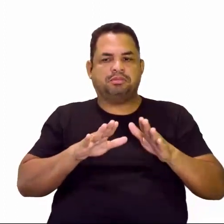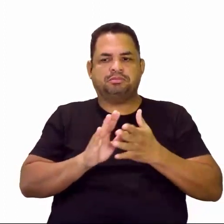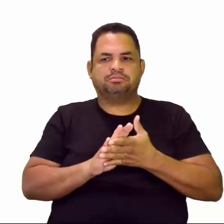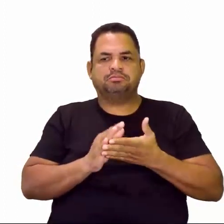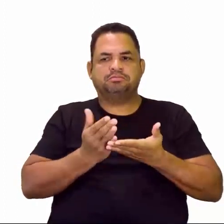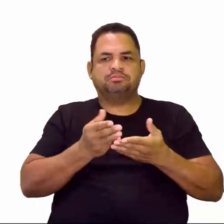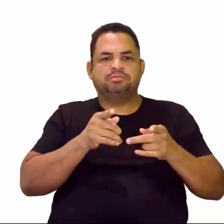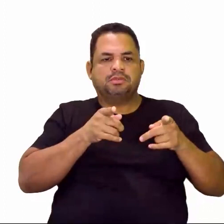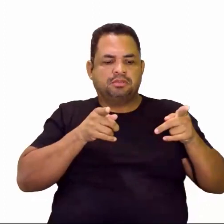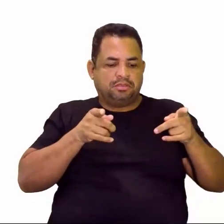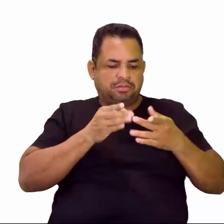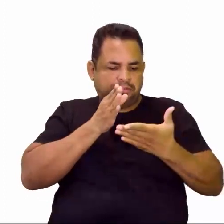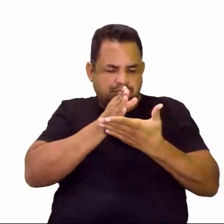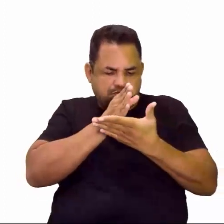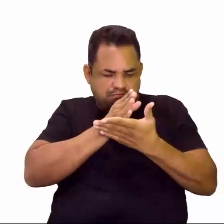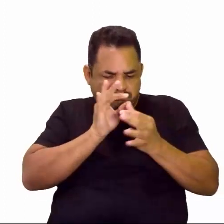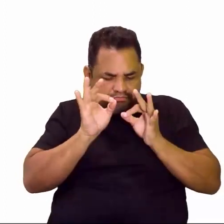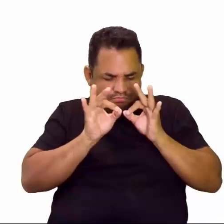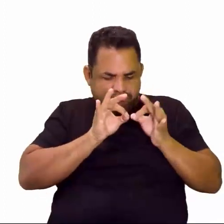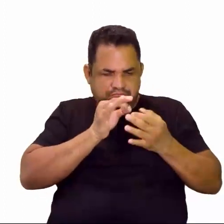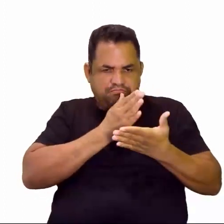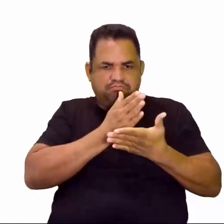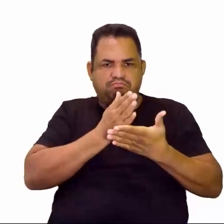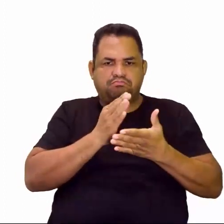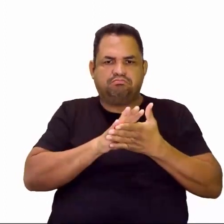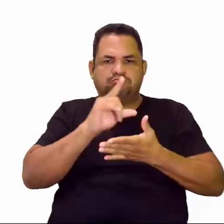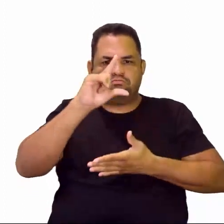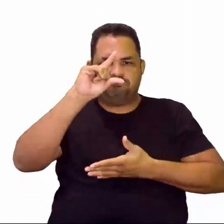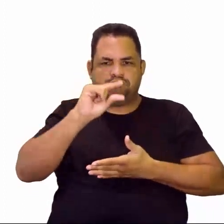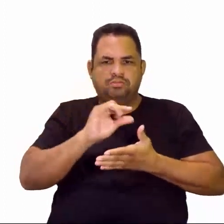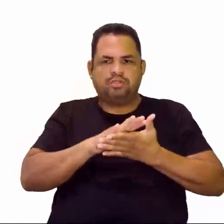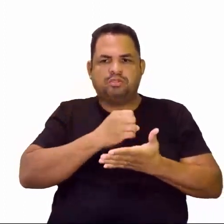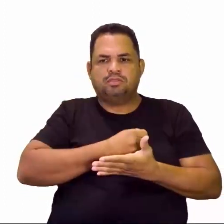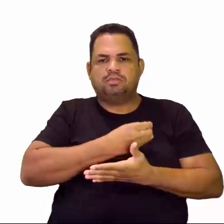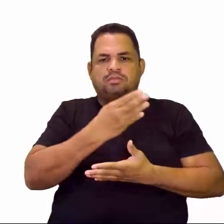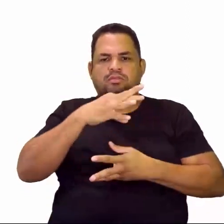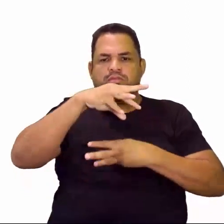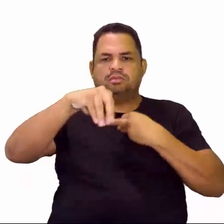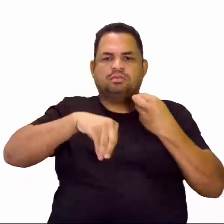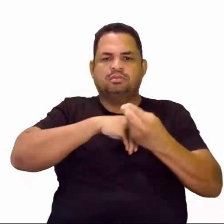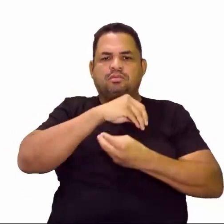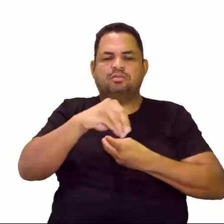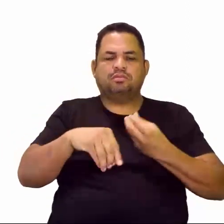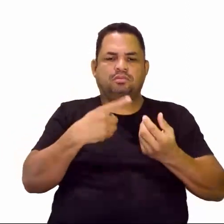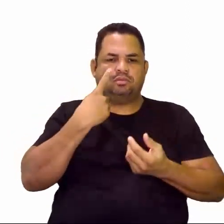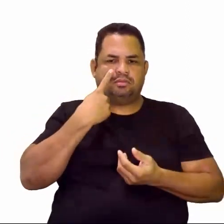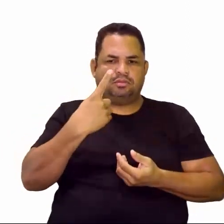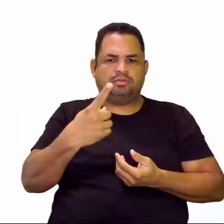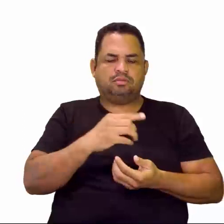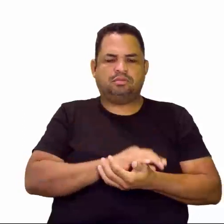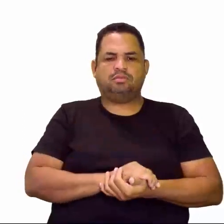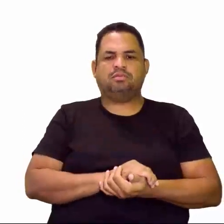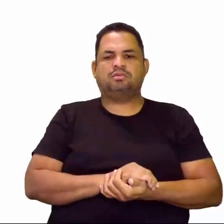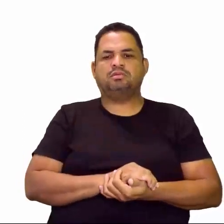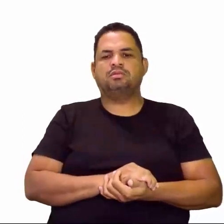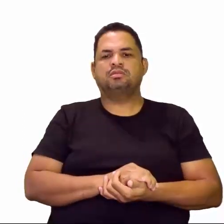pelo tamanho das partículas do componente em menor quantidade da mistura. Então veja aí, uma mistura heterogênea que eu